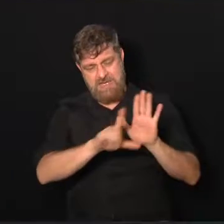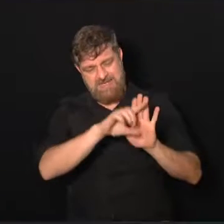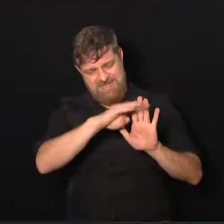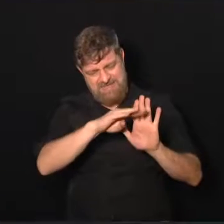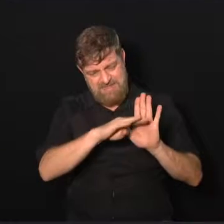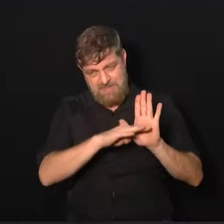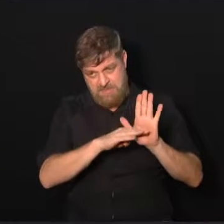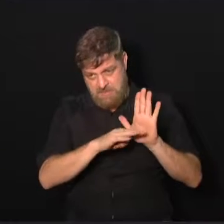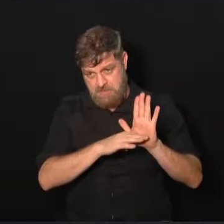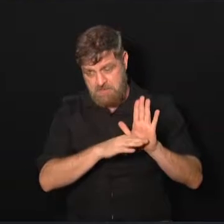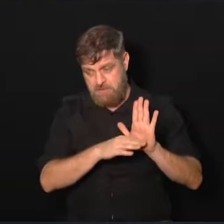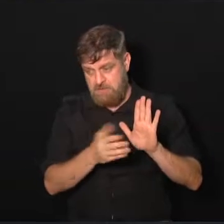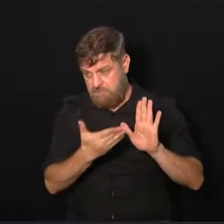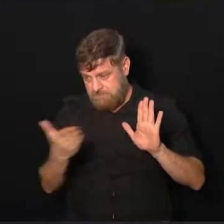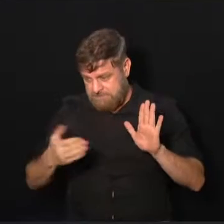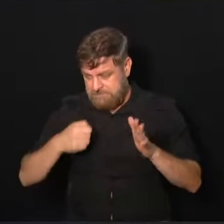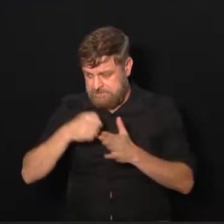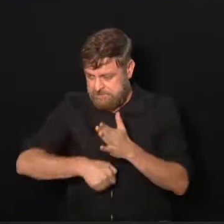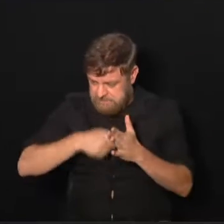senhor está buscando